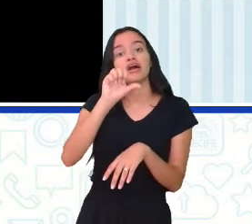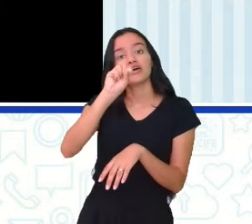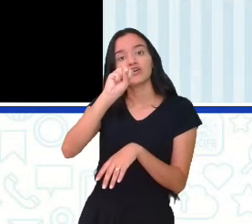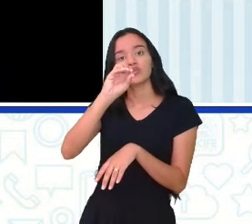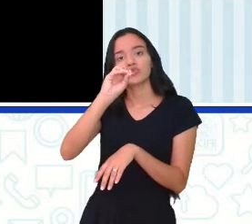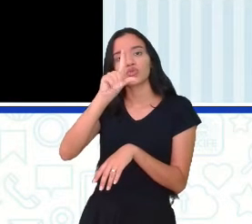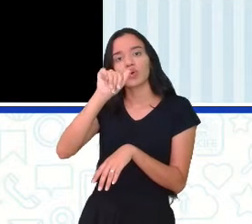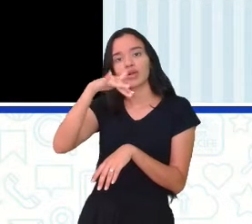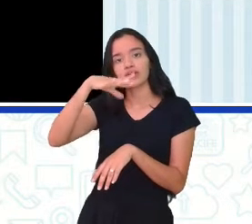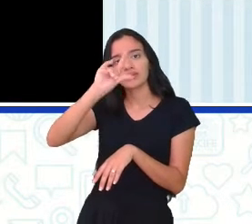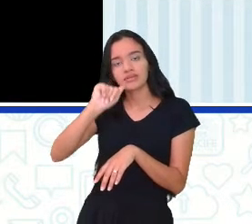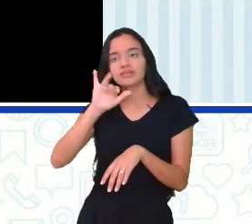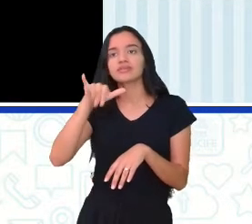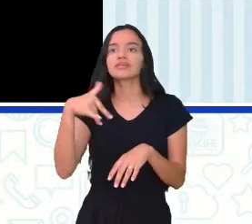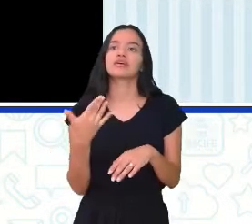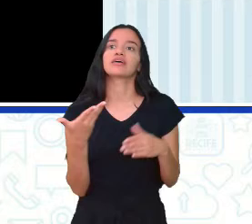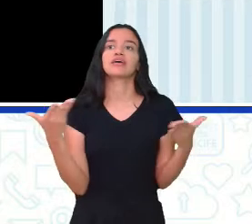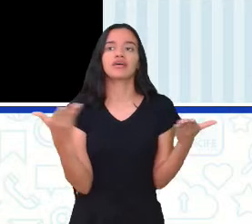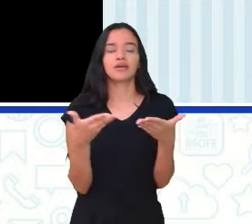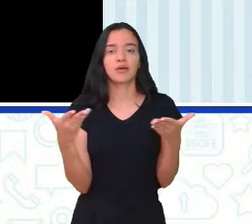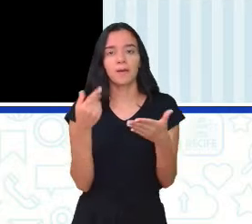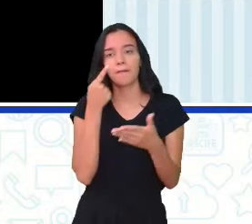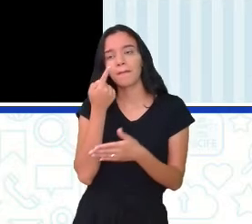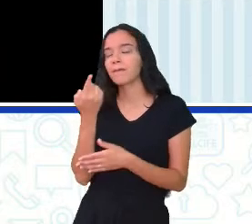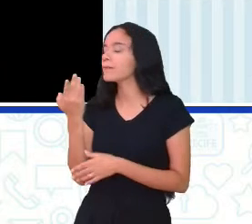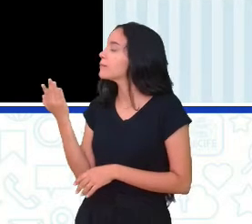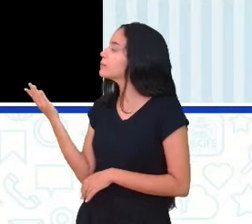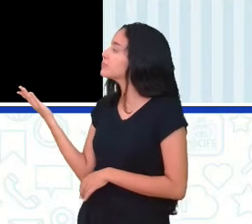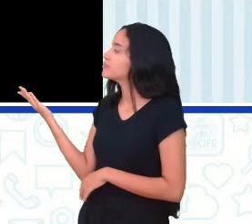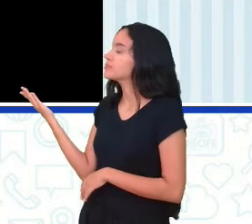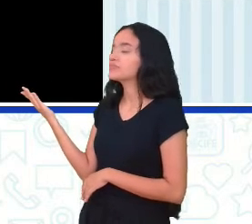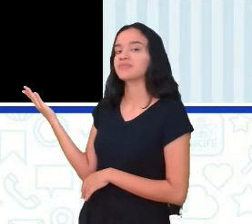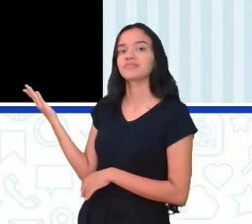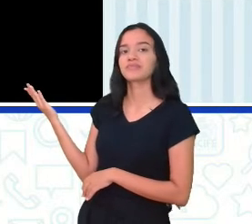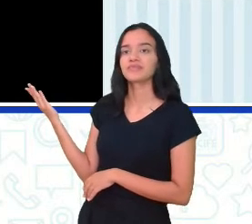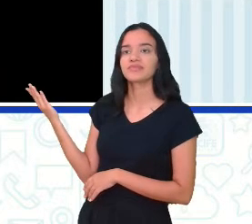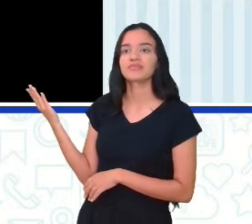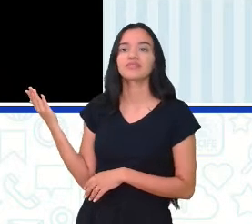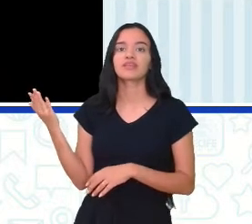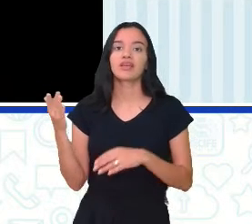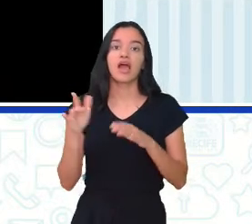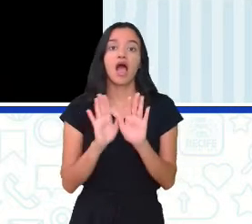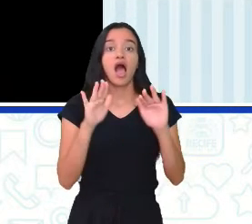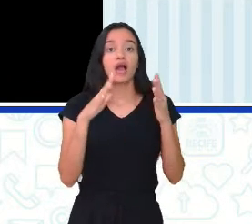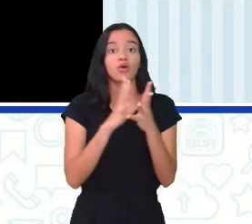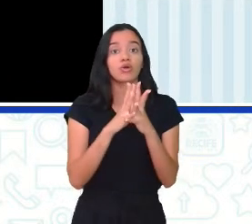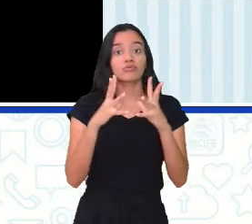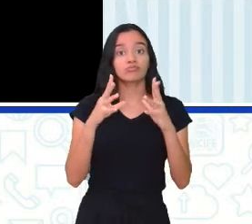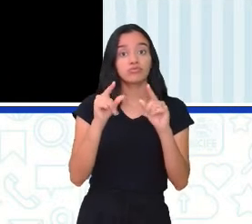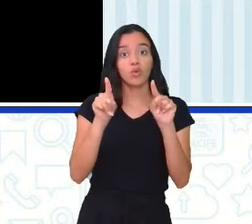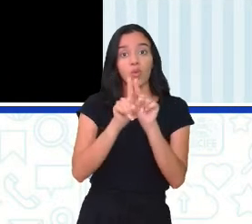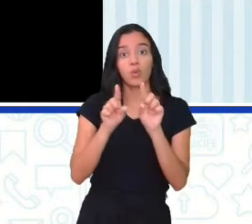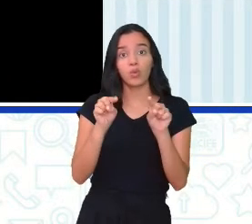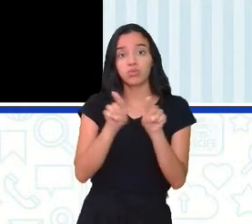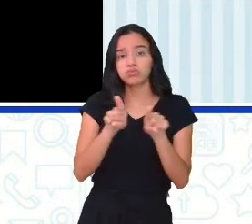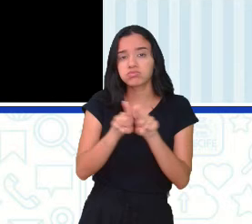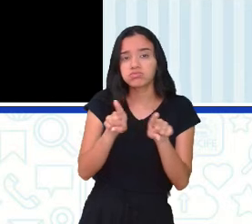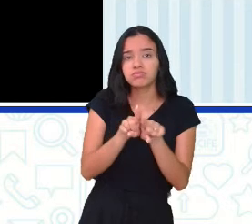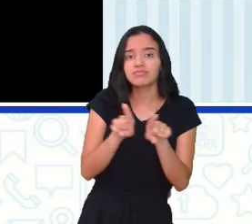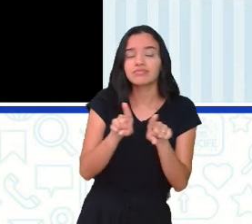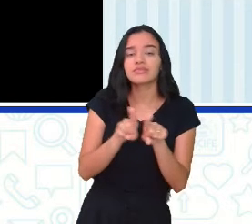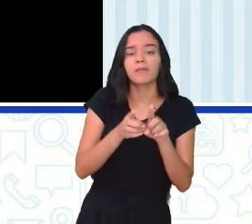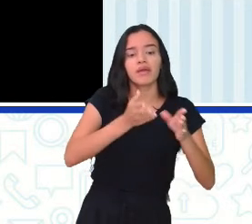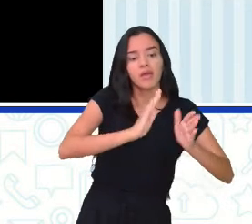pelo tanque de lodo, os efluentes são levados até os adensadores na casa de desidratação. Aqui, em um processo semelhante